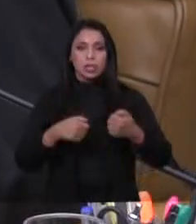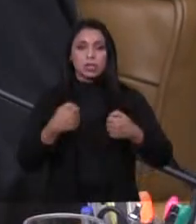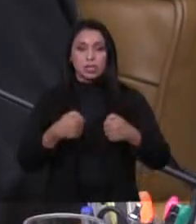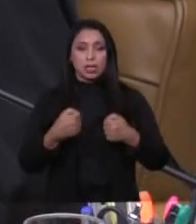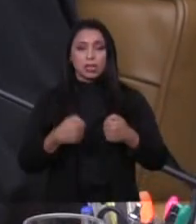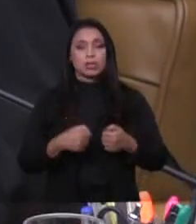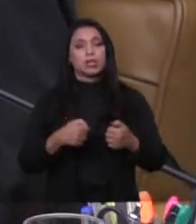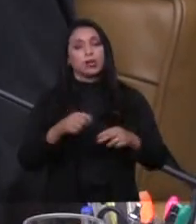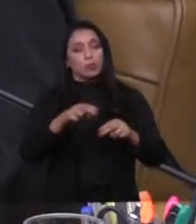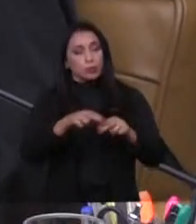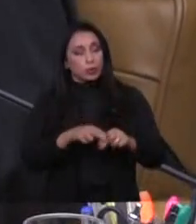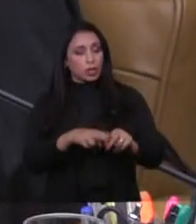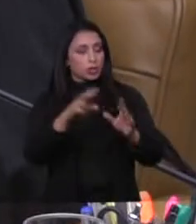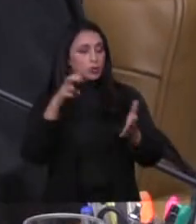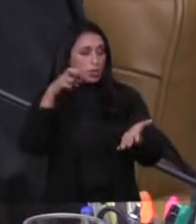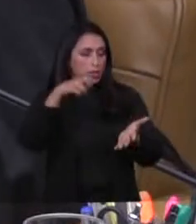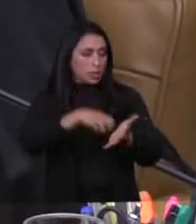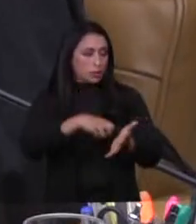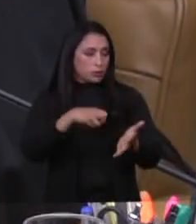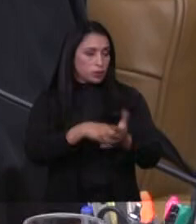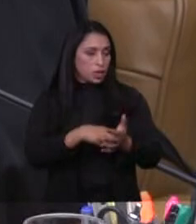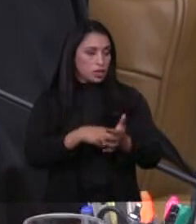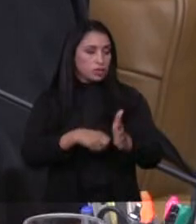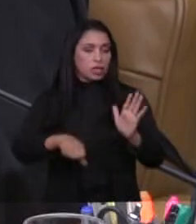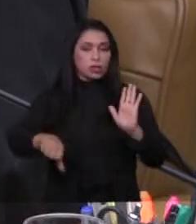do acusado no delito do artigo